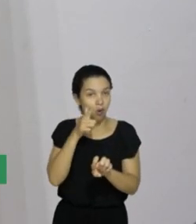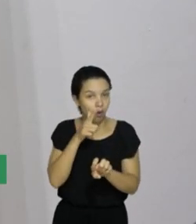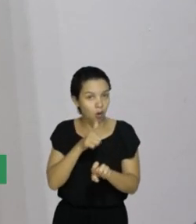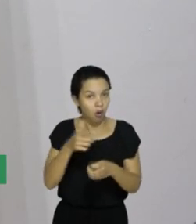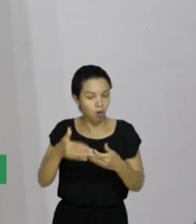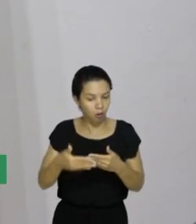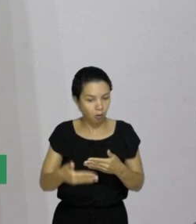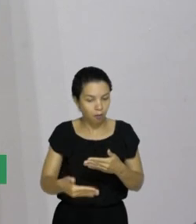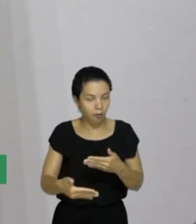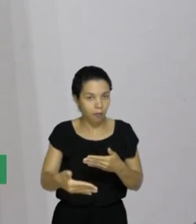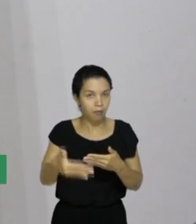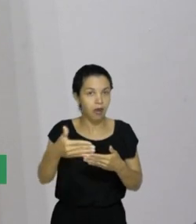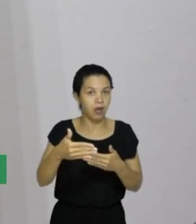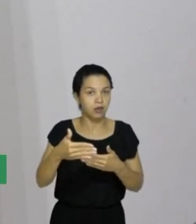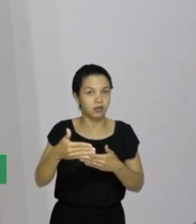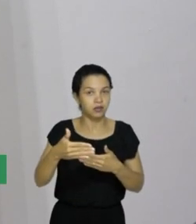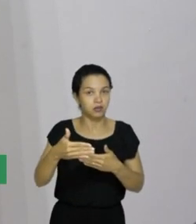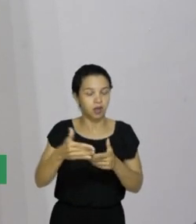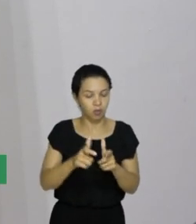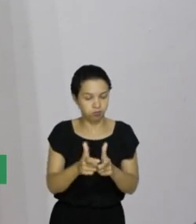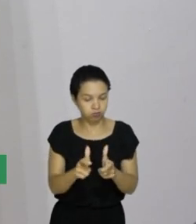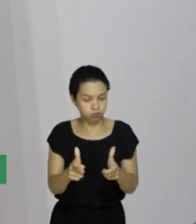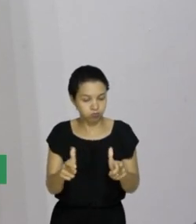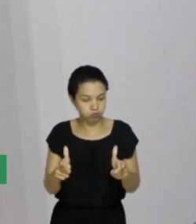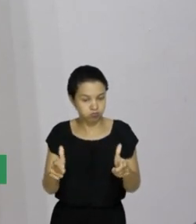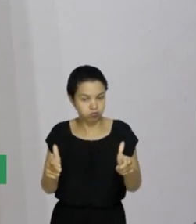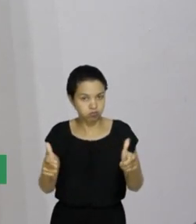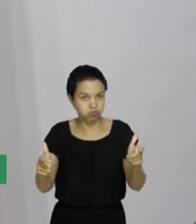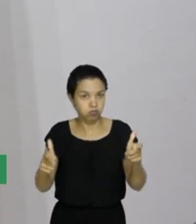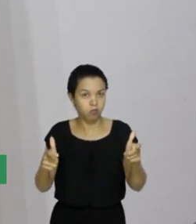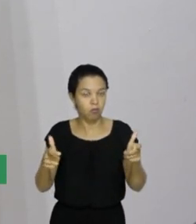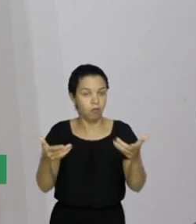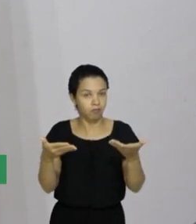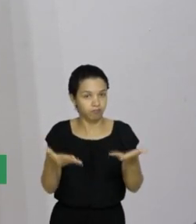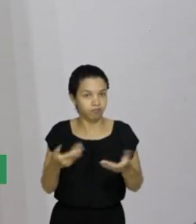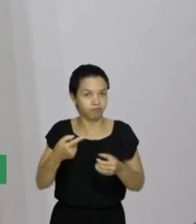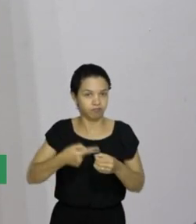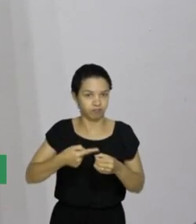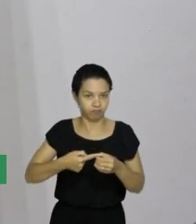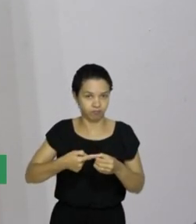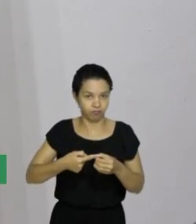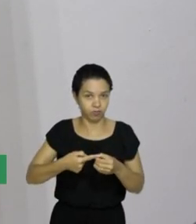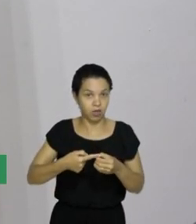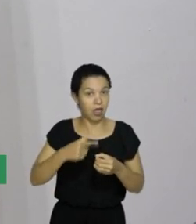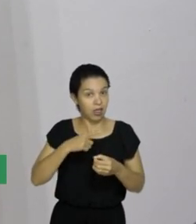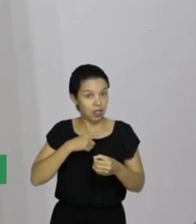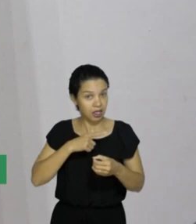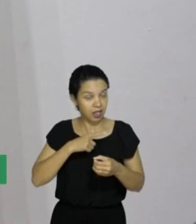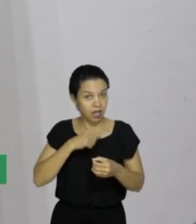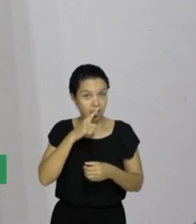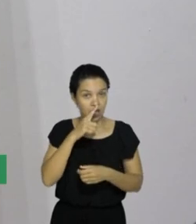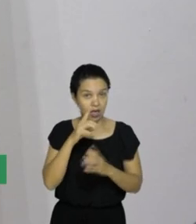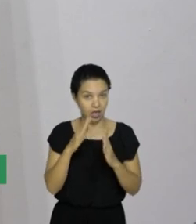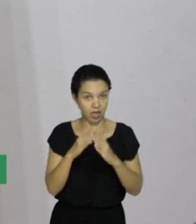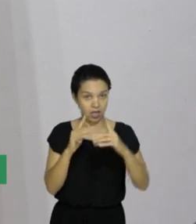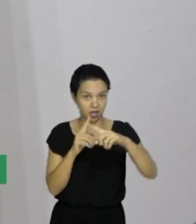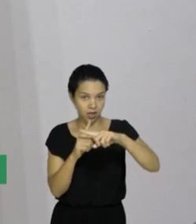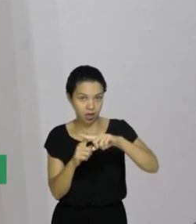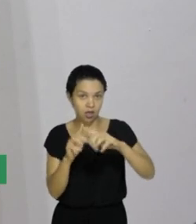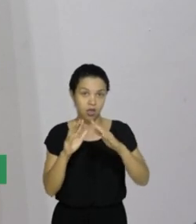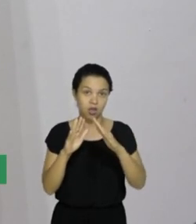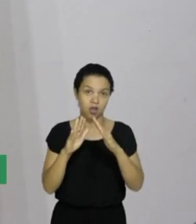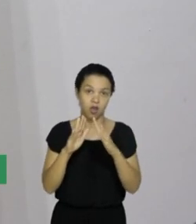Vila Itoupava tínhamos igreja cemitério Escola Clube Caça Retiro